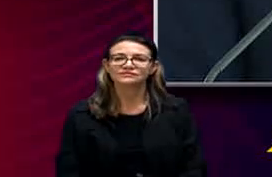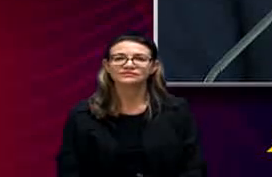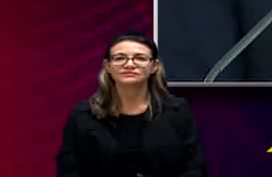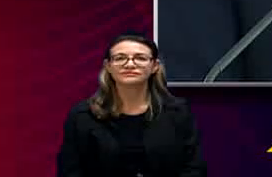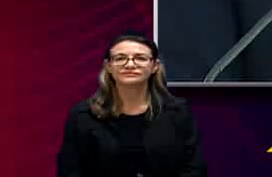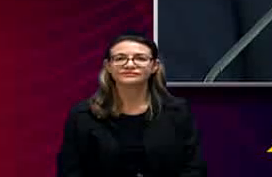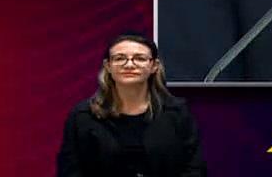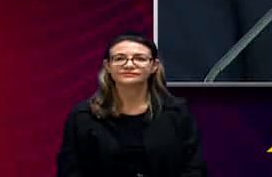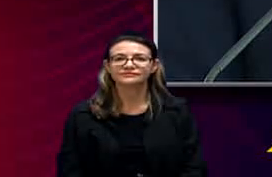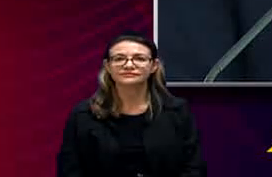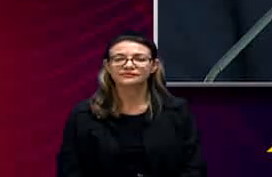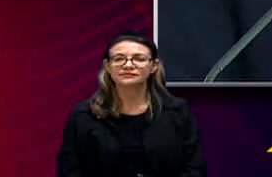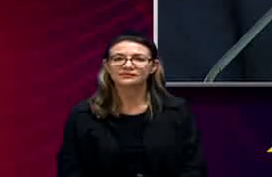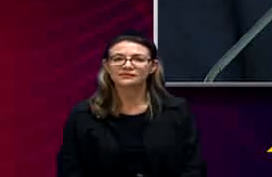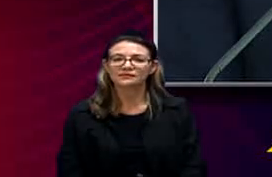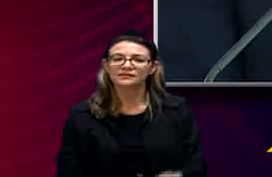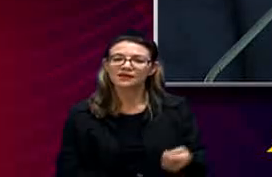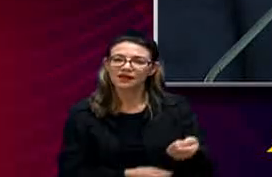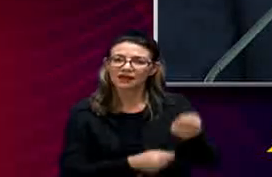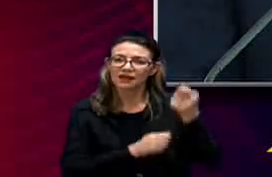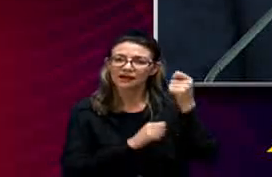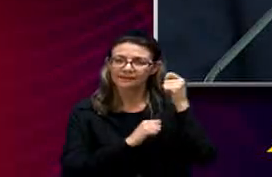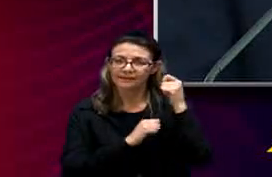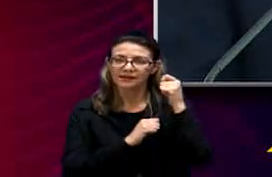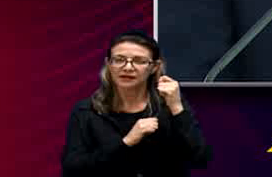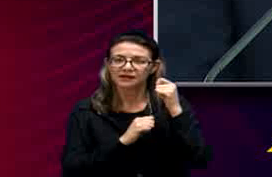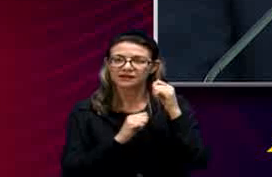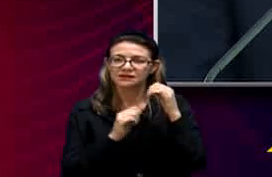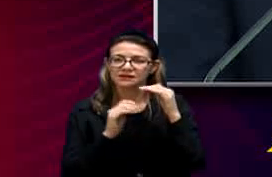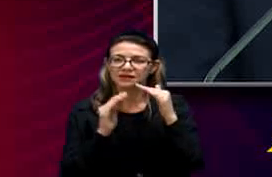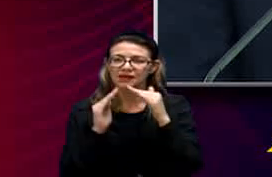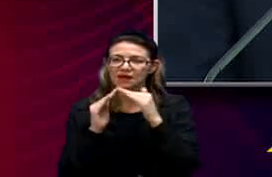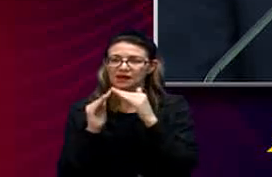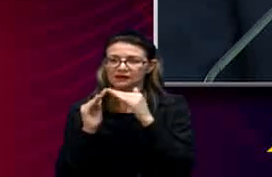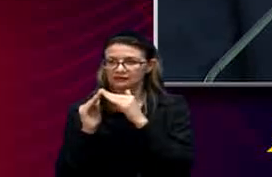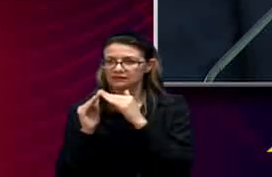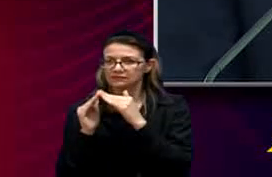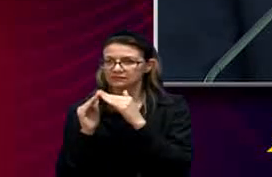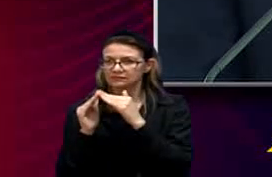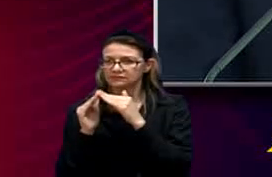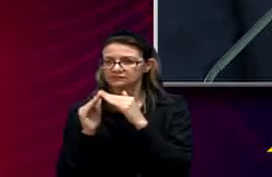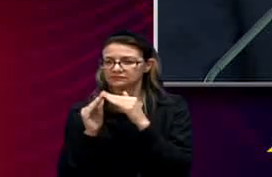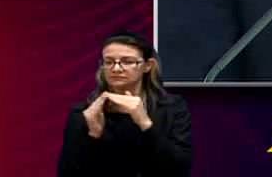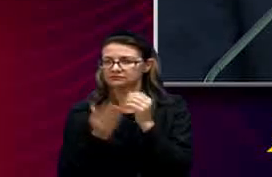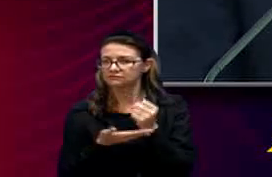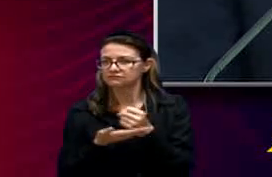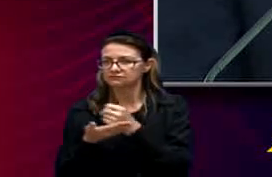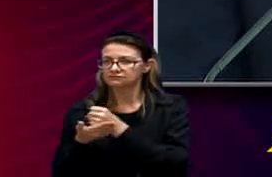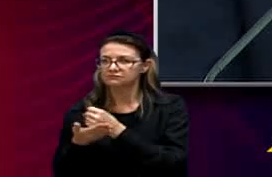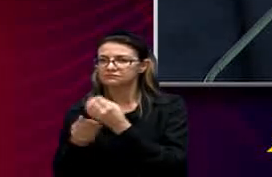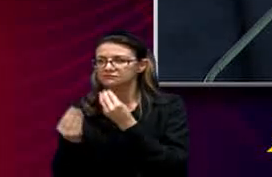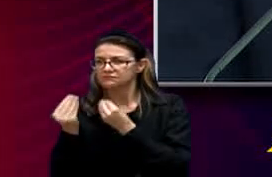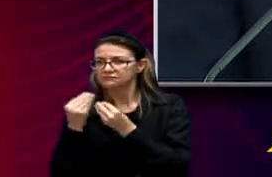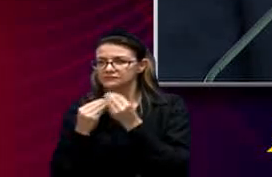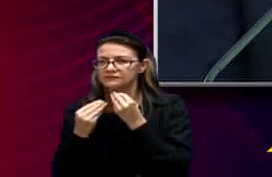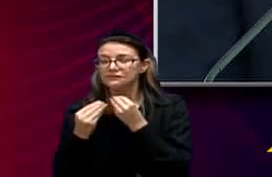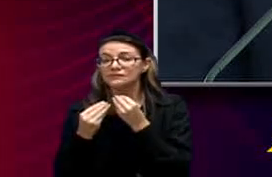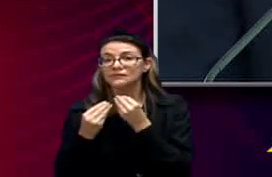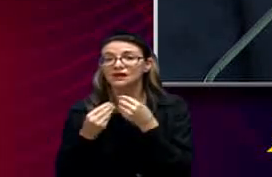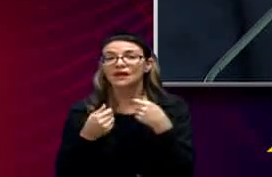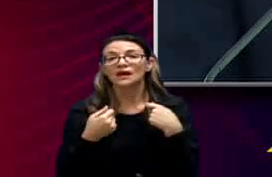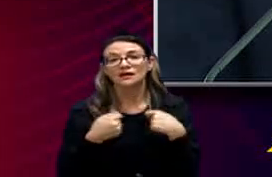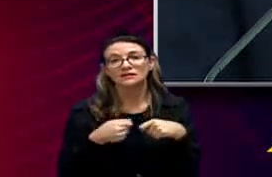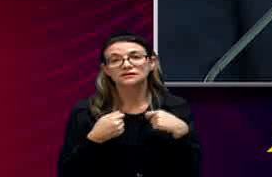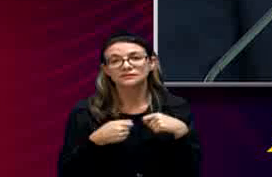pesca se é para levar para casa se é para levar para casa eh tem que ser em áreas que o o lago seja